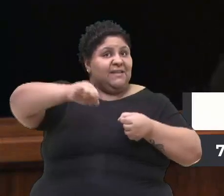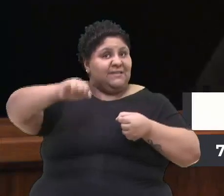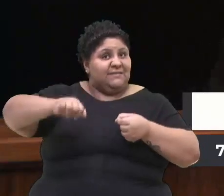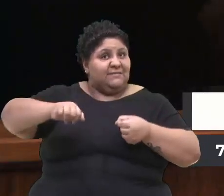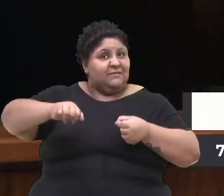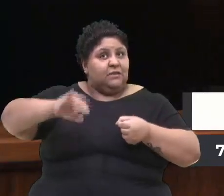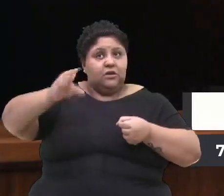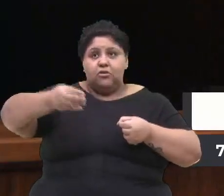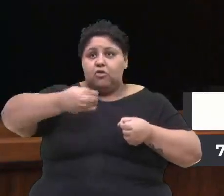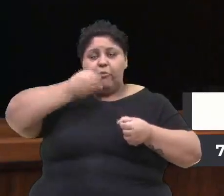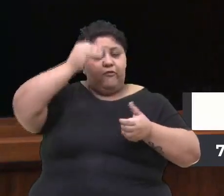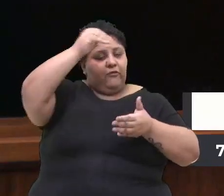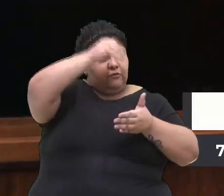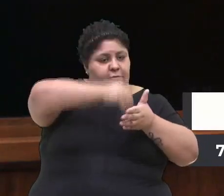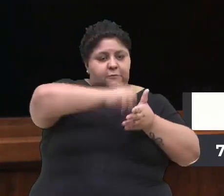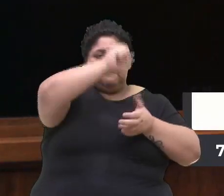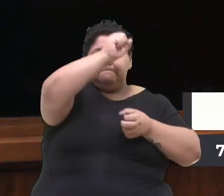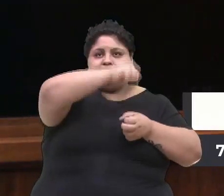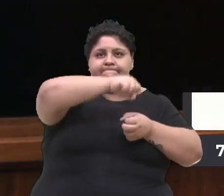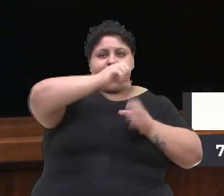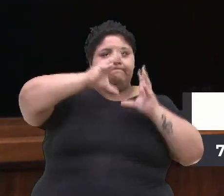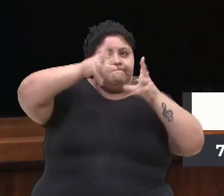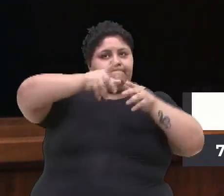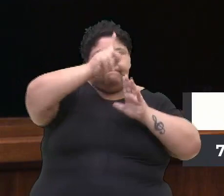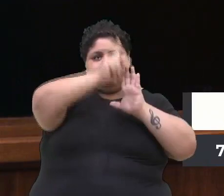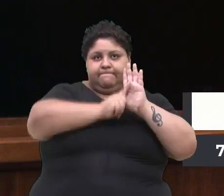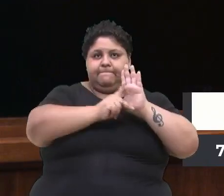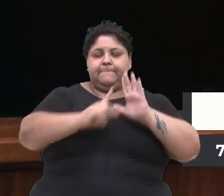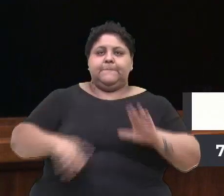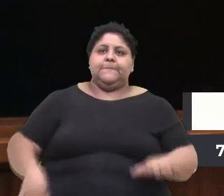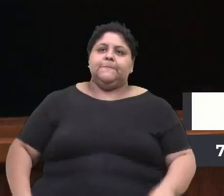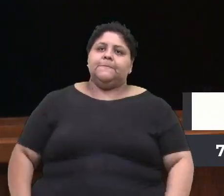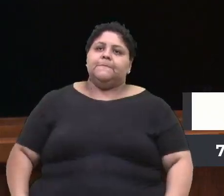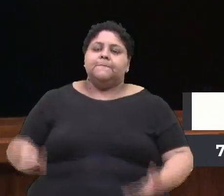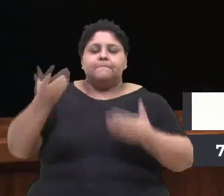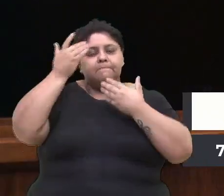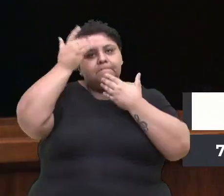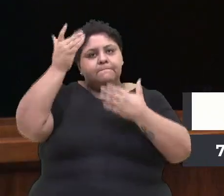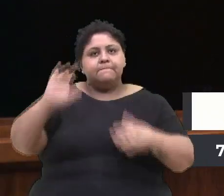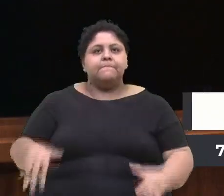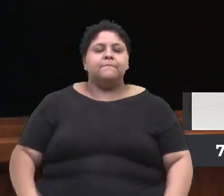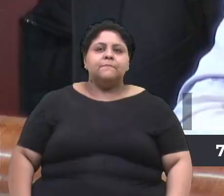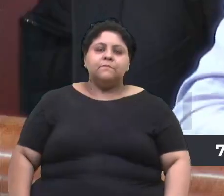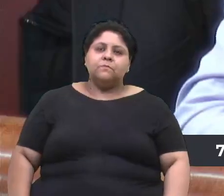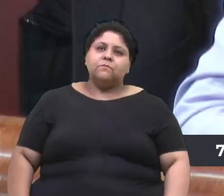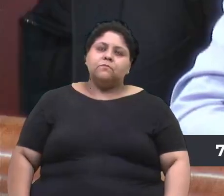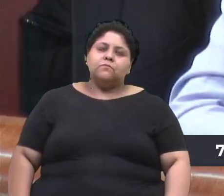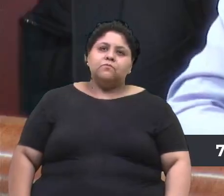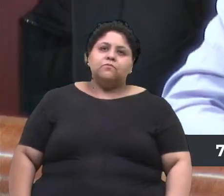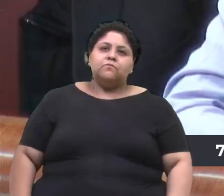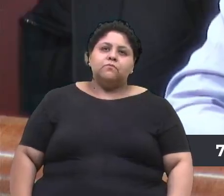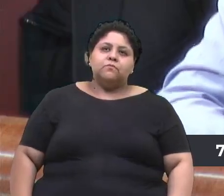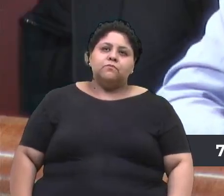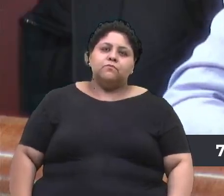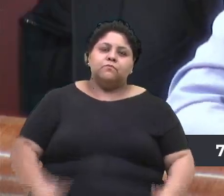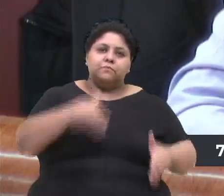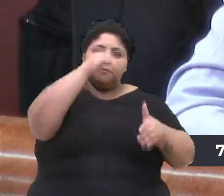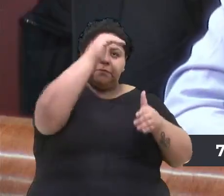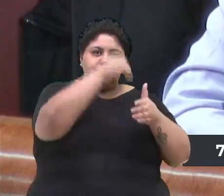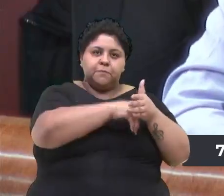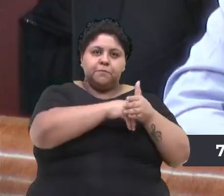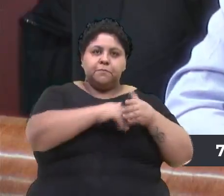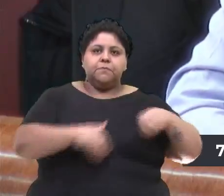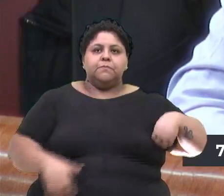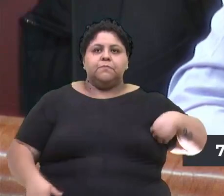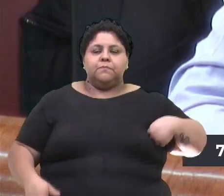certeza, votarei favorável em todos os projetos. Obrigado. Em